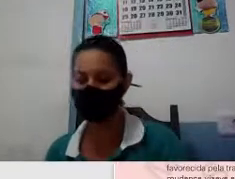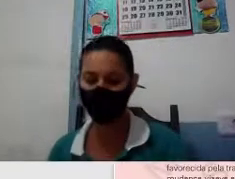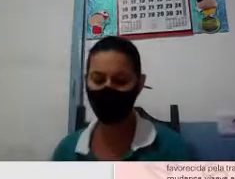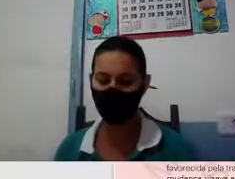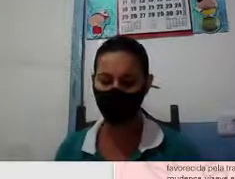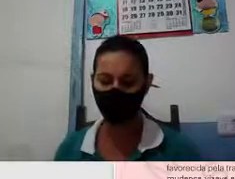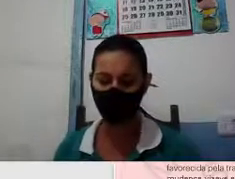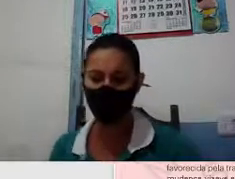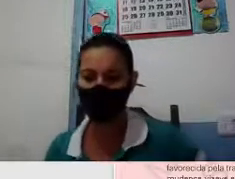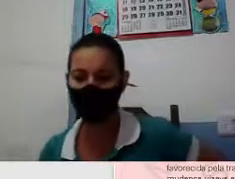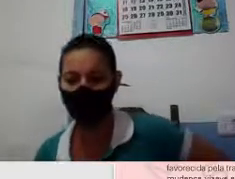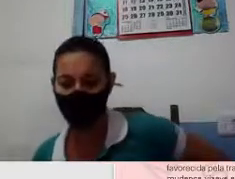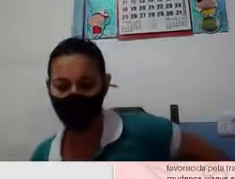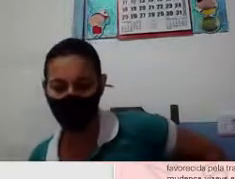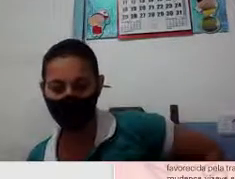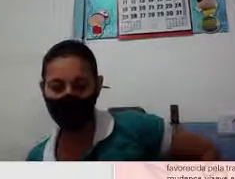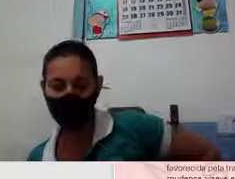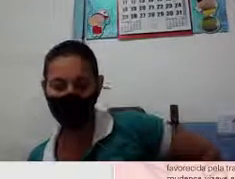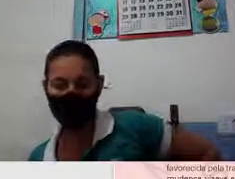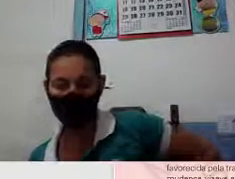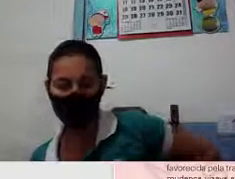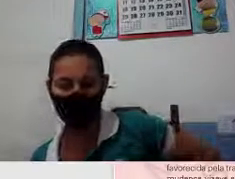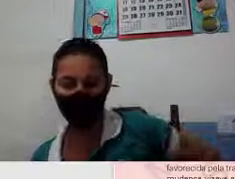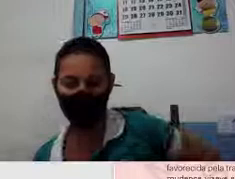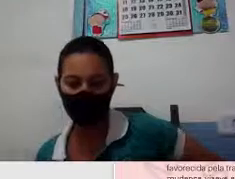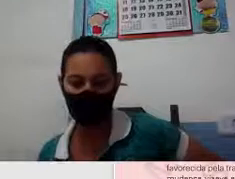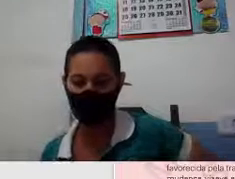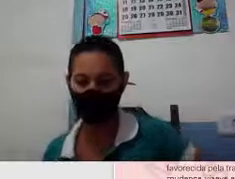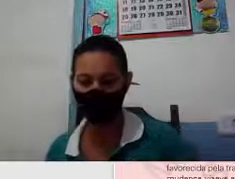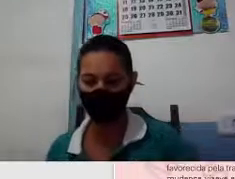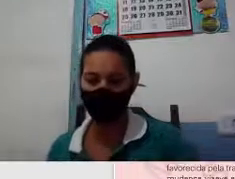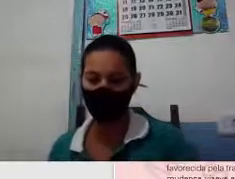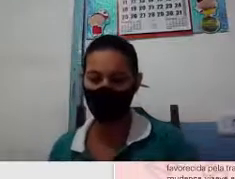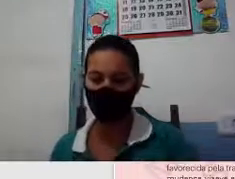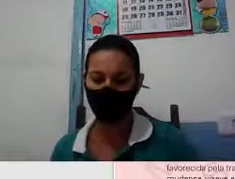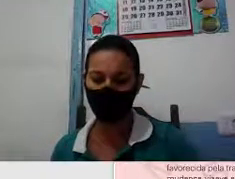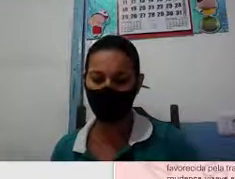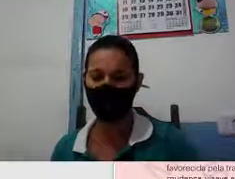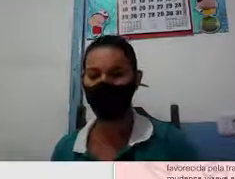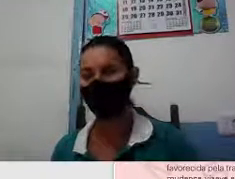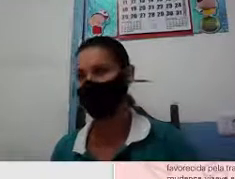de poesia: a satírica, a lírica. Então, a satírica, a linguagem,